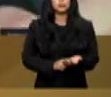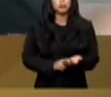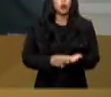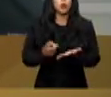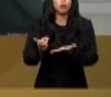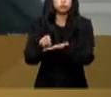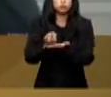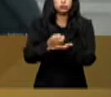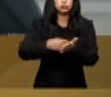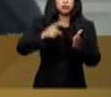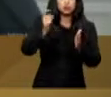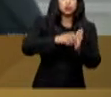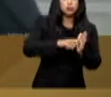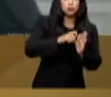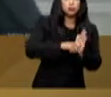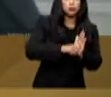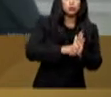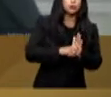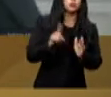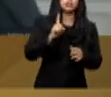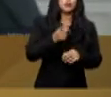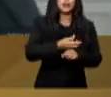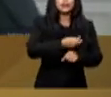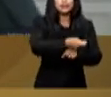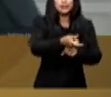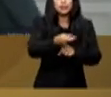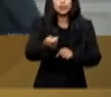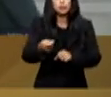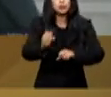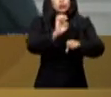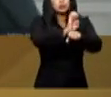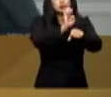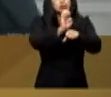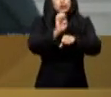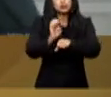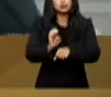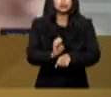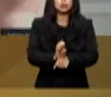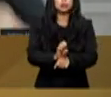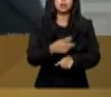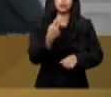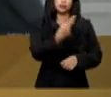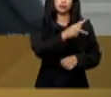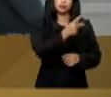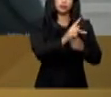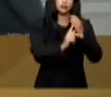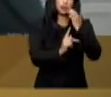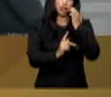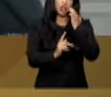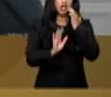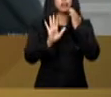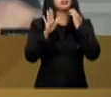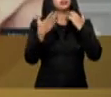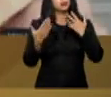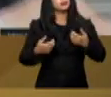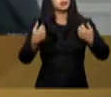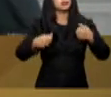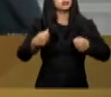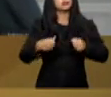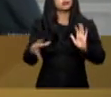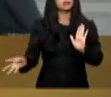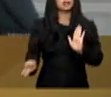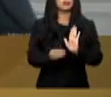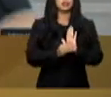era adequadamente distribuída entre os estados envolvidos. Por isso, a emenda, porque